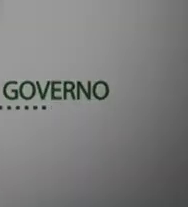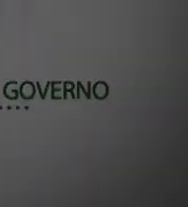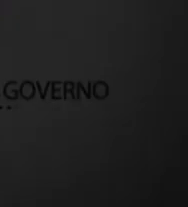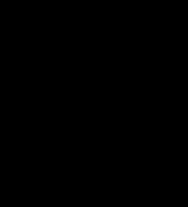E aí